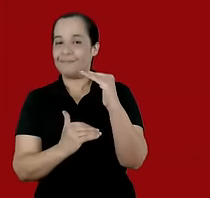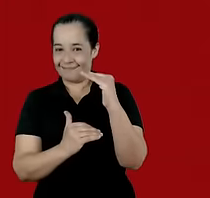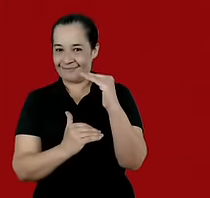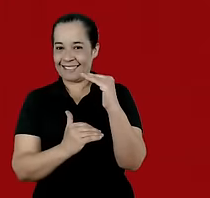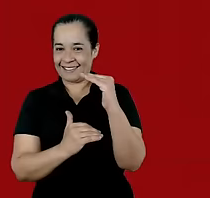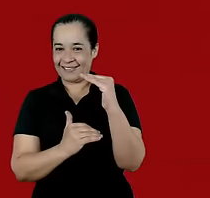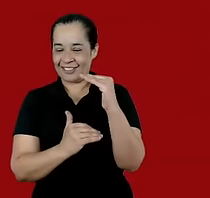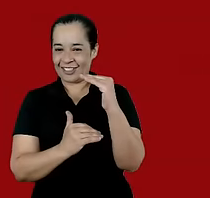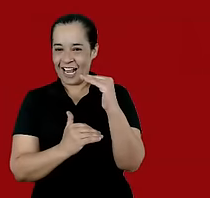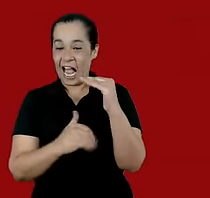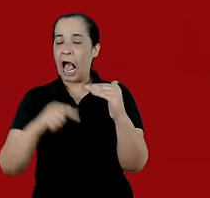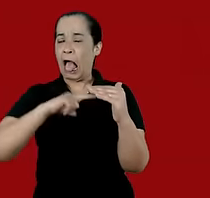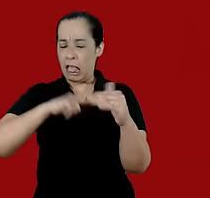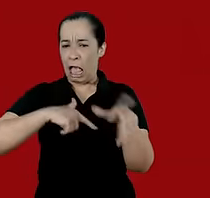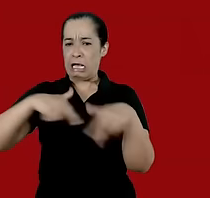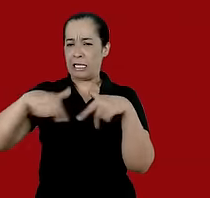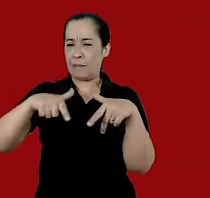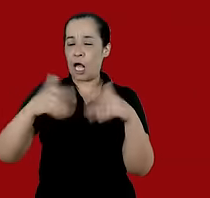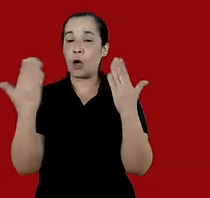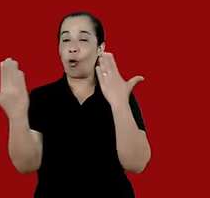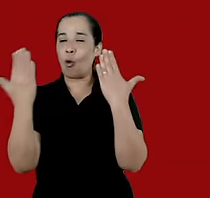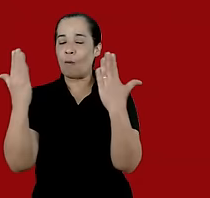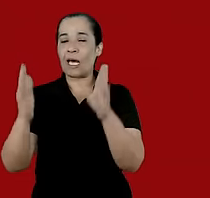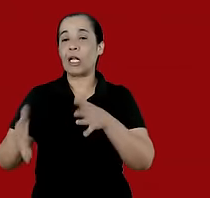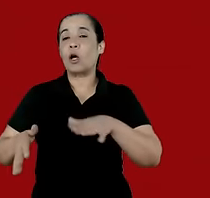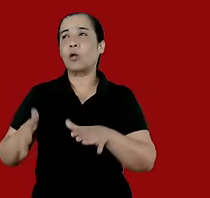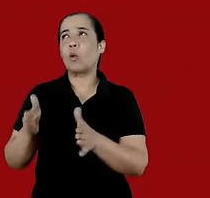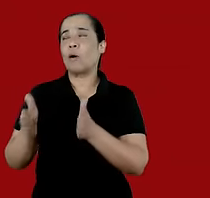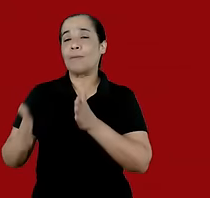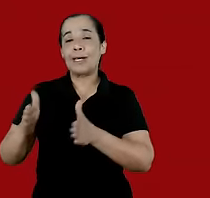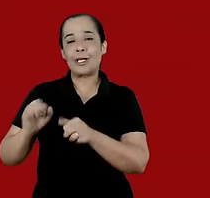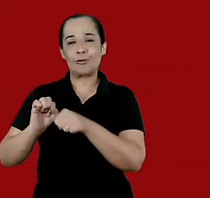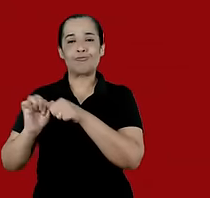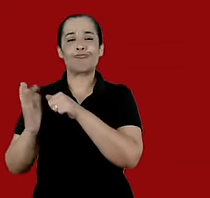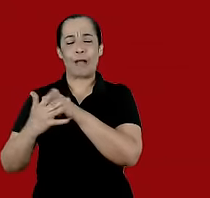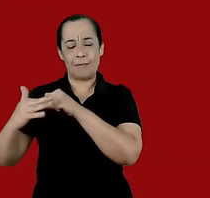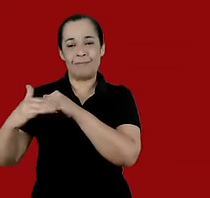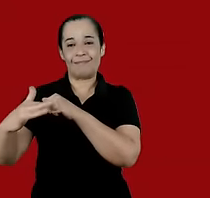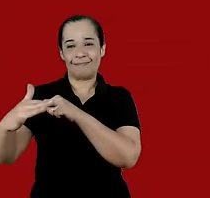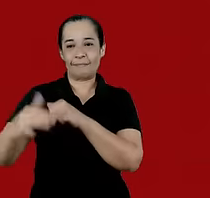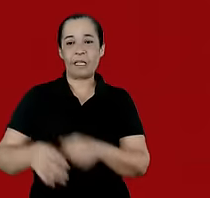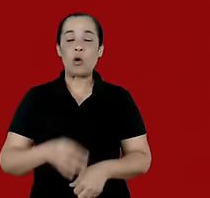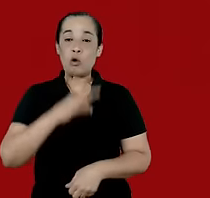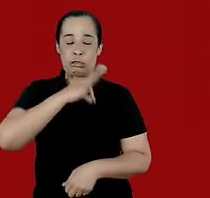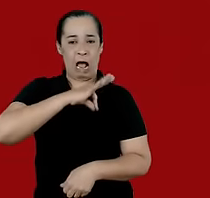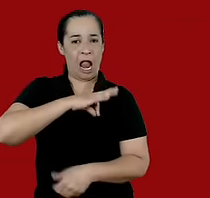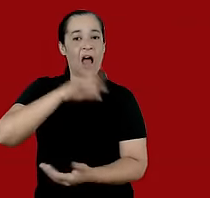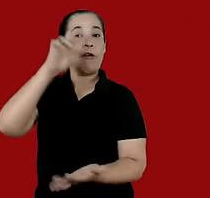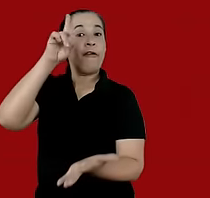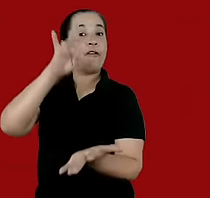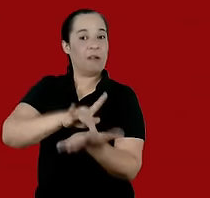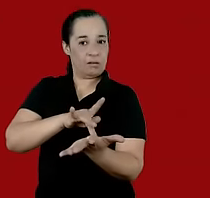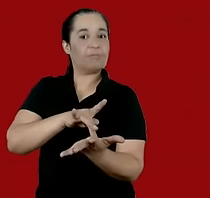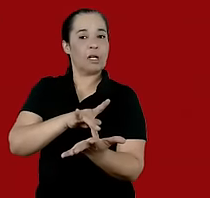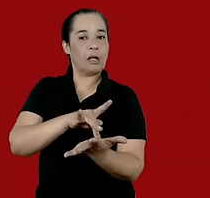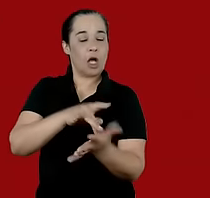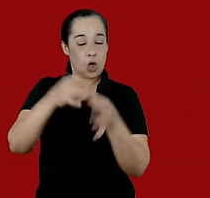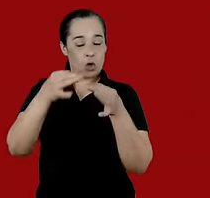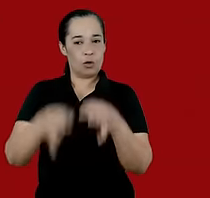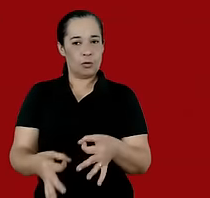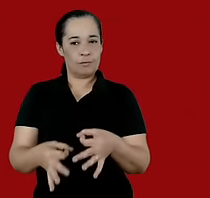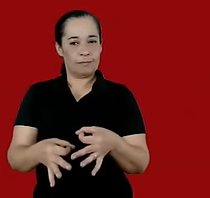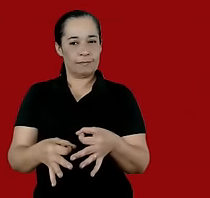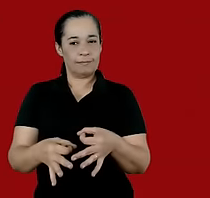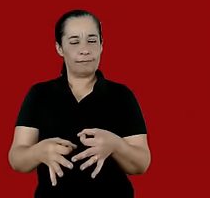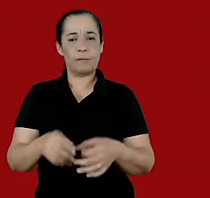forte do que antes da pandemia em quase todos os os países quando a gente olha salários reais também a gente vê que em grande parte do mundo a gente tá